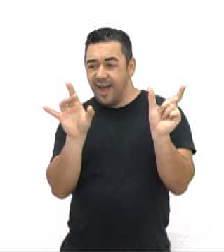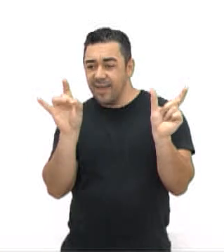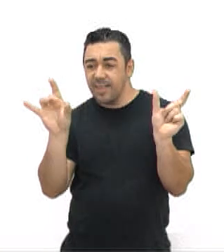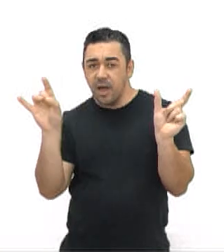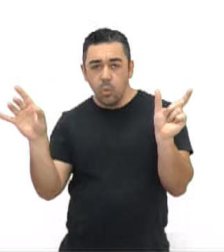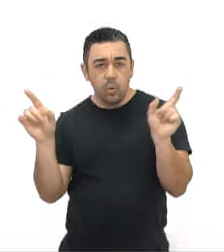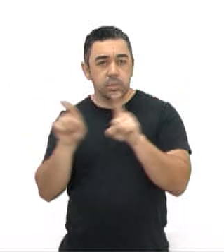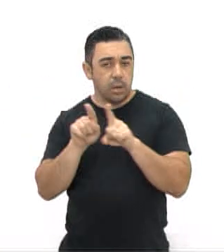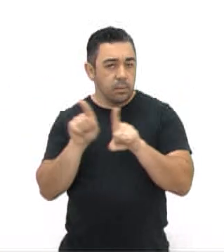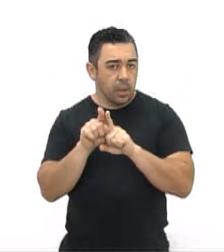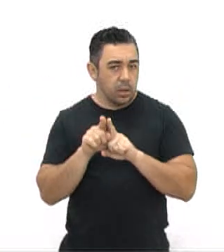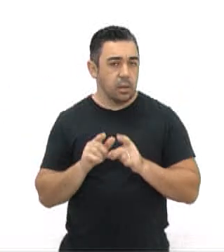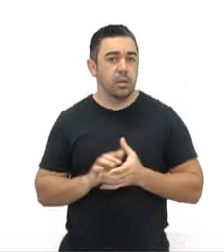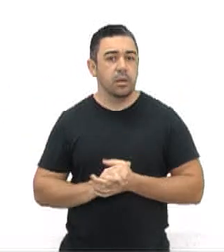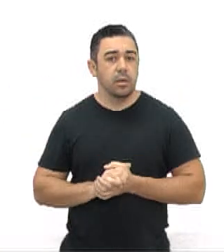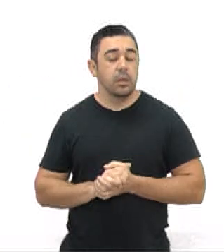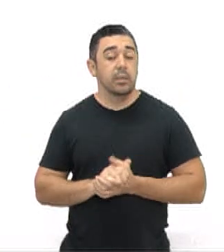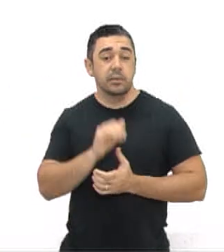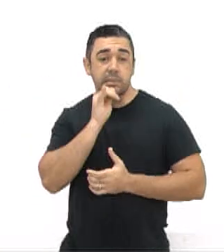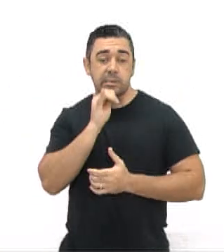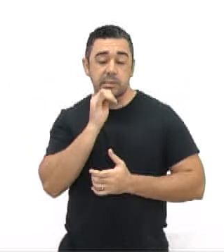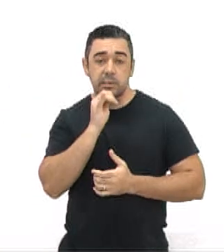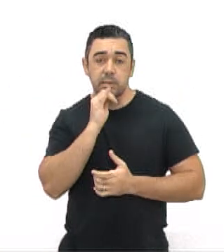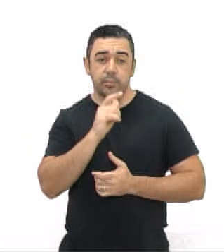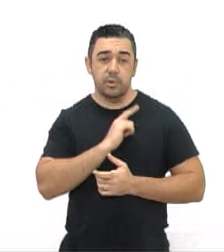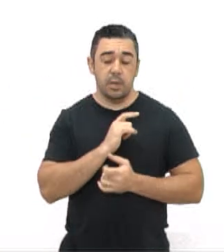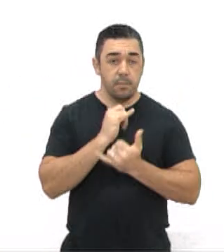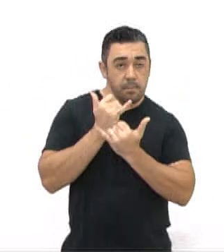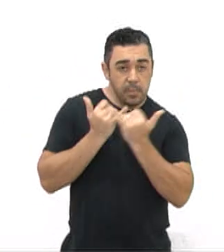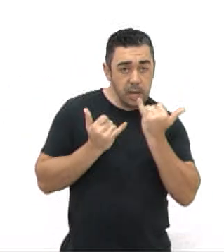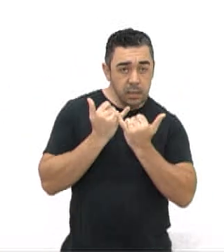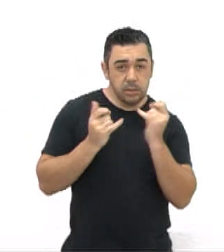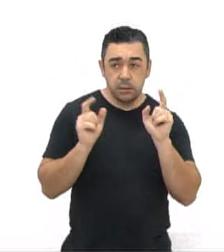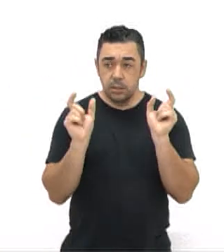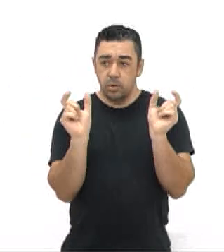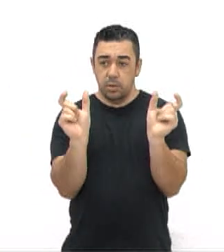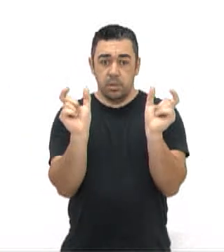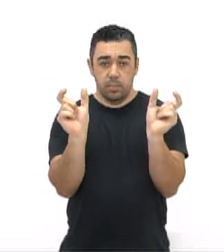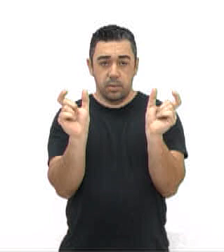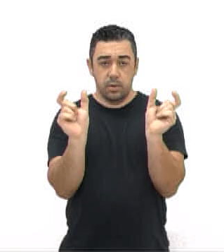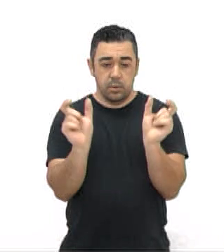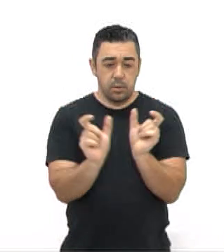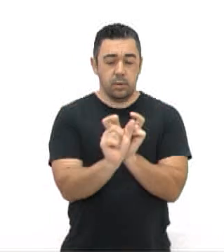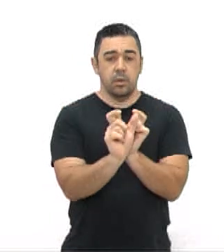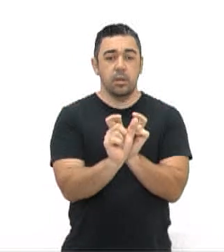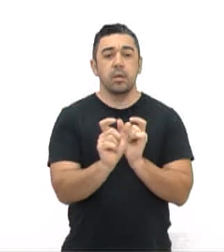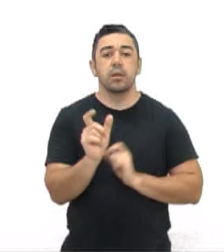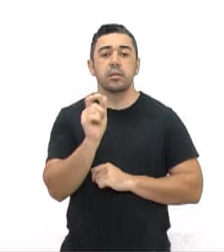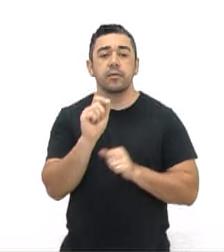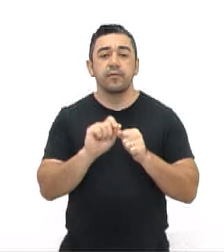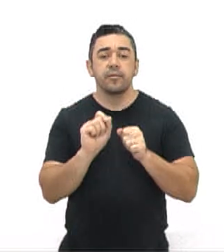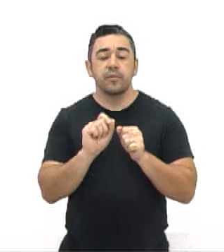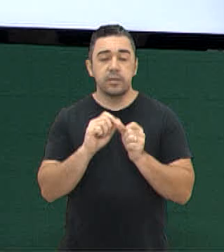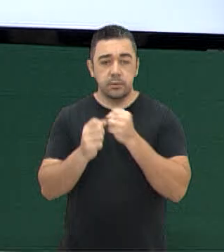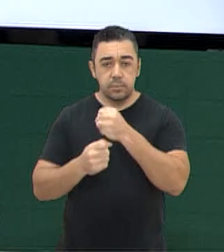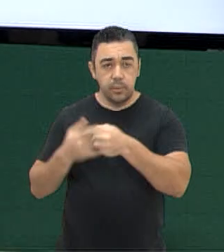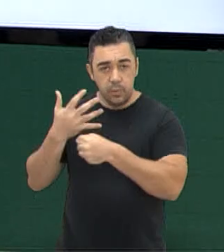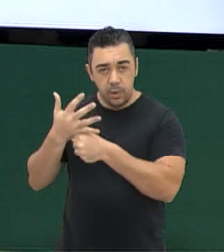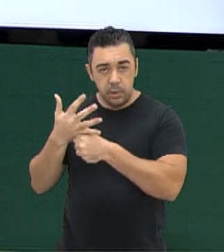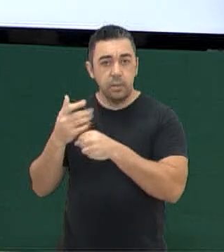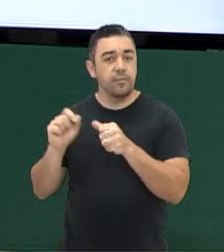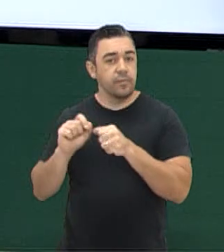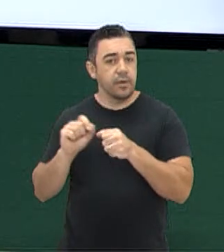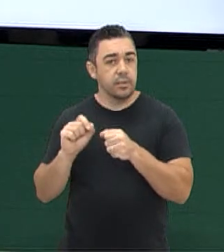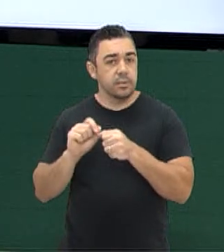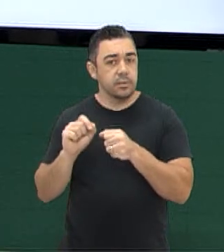um termo pelo outro. Caso haja termos semelhantes, ou seja, com a mesma parte, literal, devemos